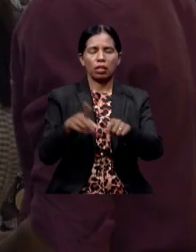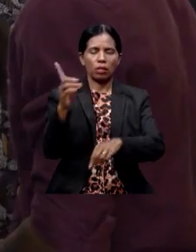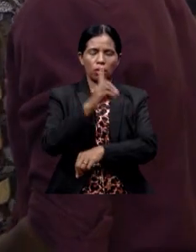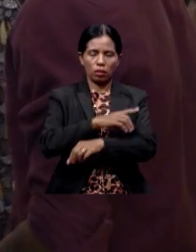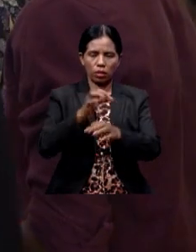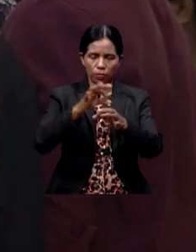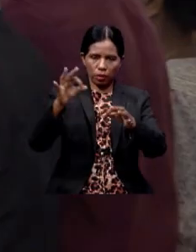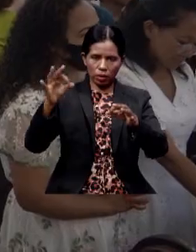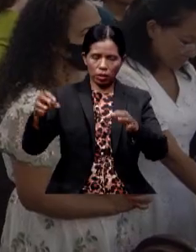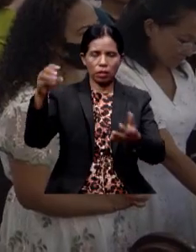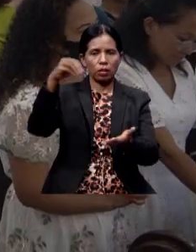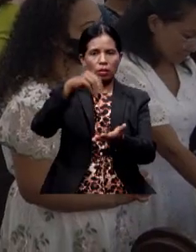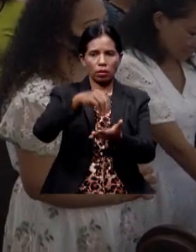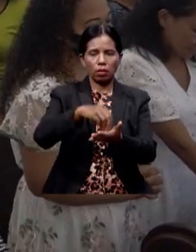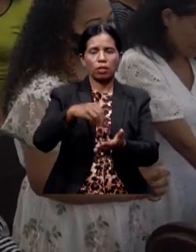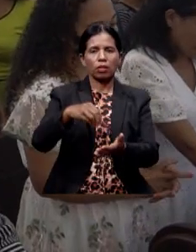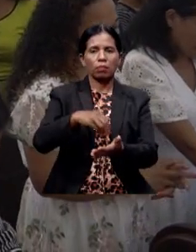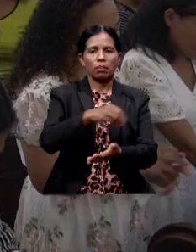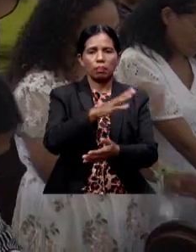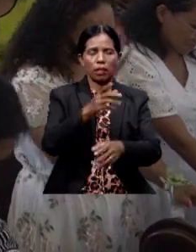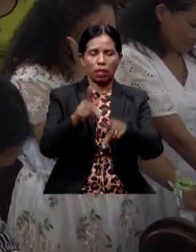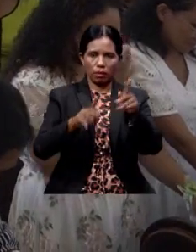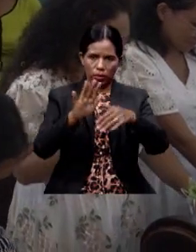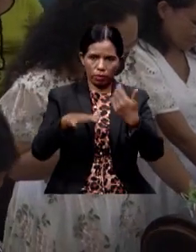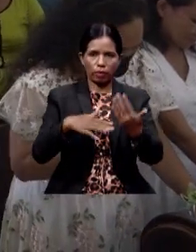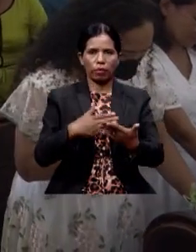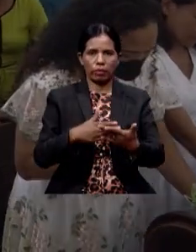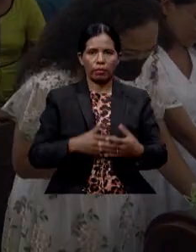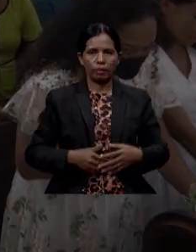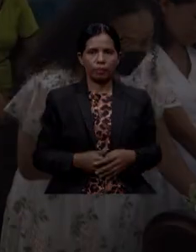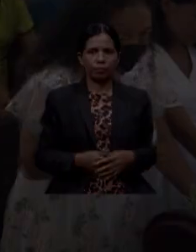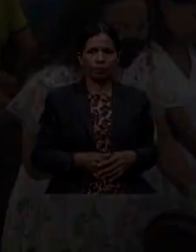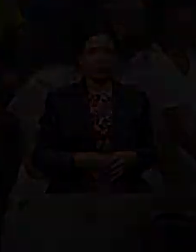santo tumba apóstolo sira Leopoldina de Carvalho Tito Silva GMN